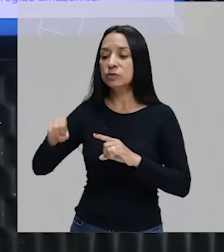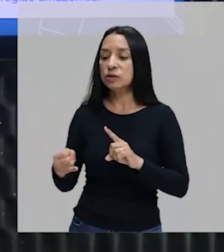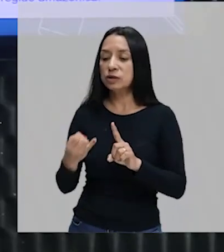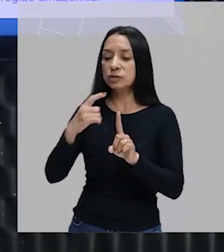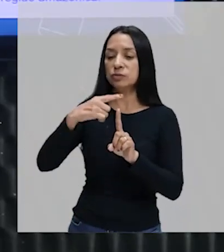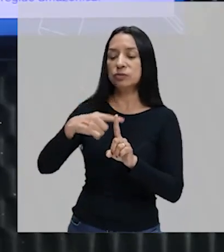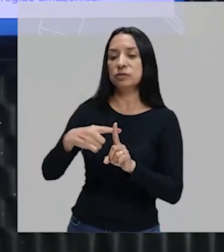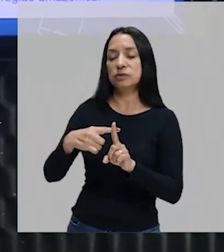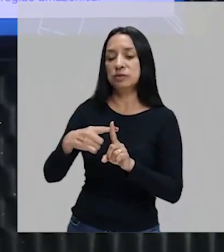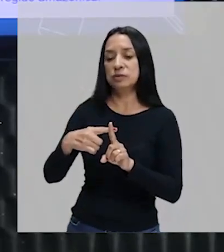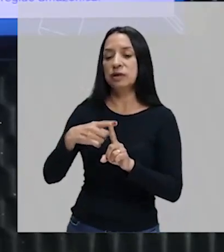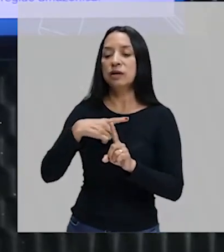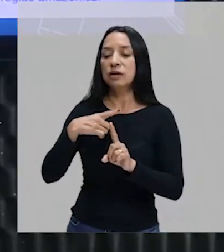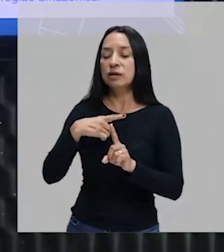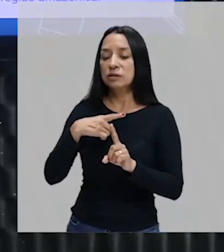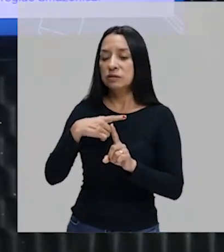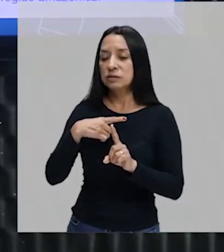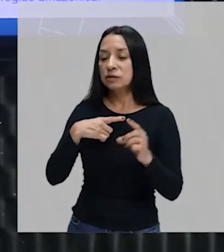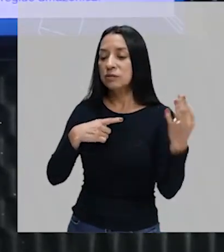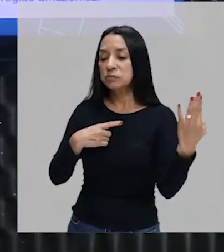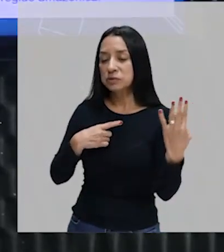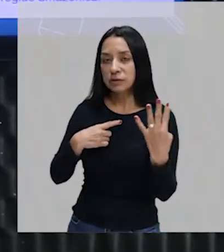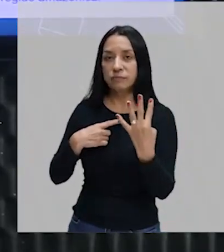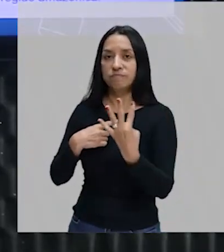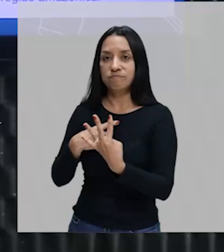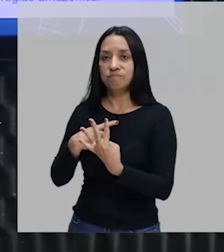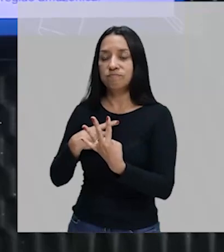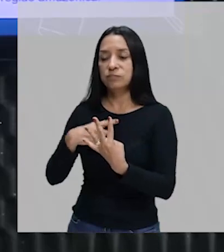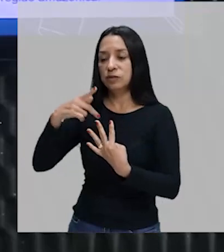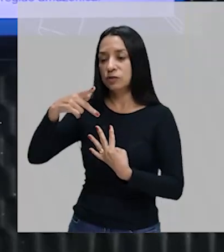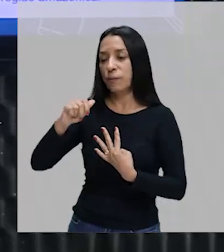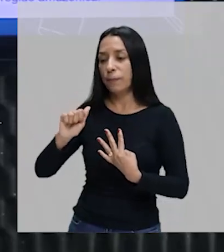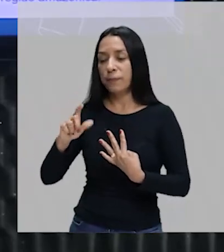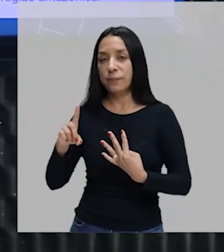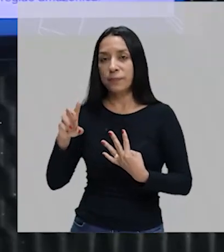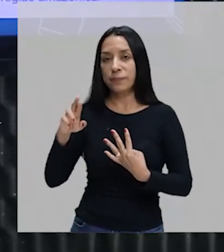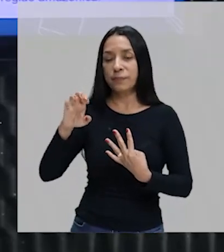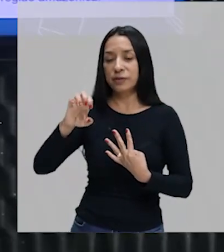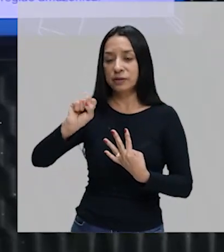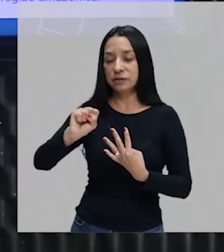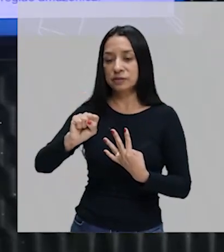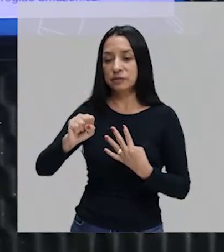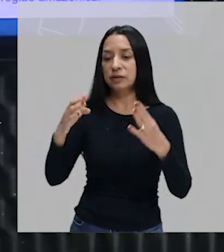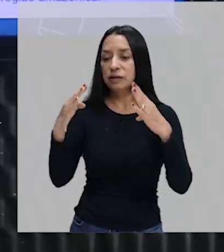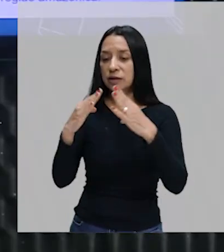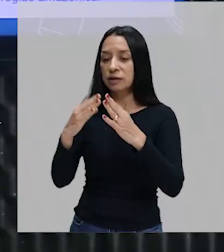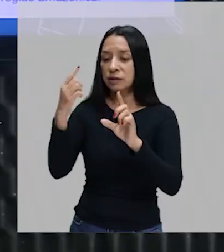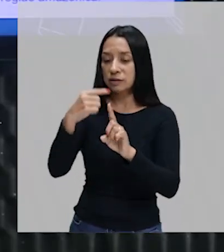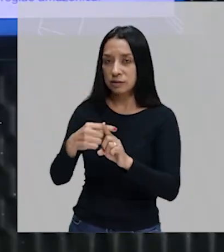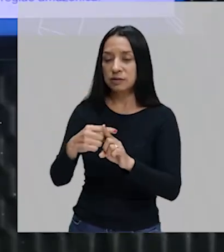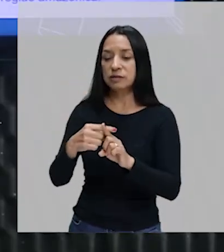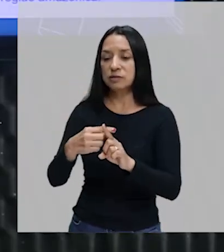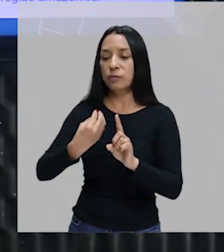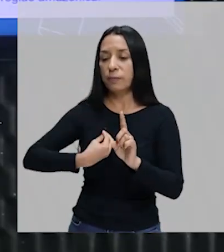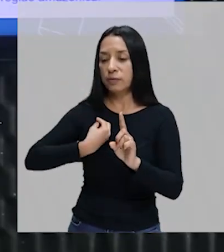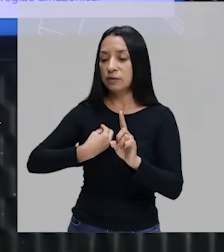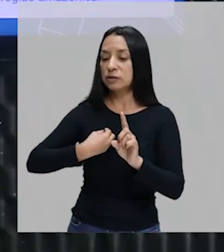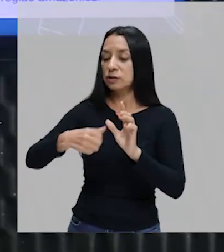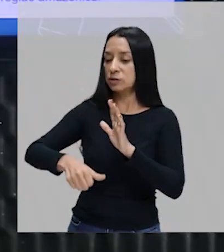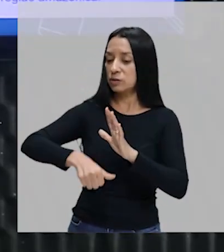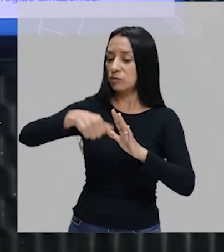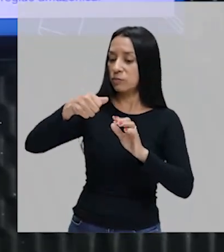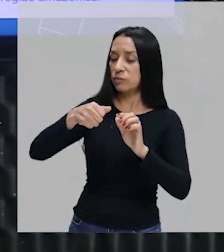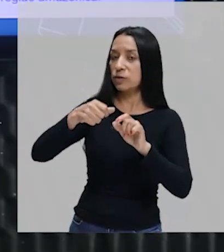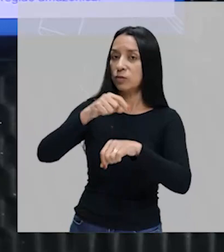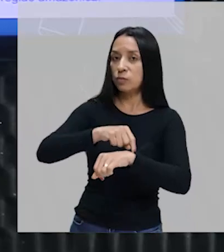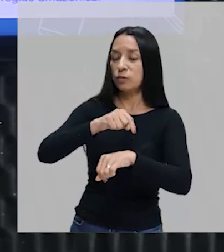temos a vinda de padres jesuítas. A igreja ela vai estar presente nessa primeira frente de colonização.